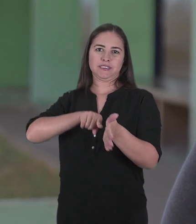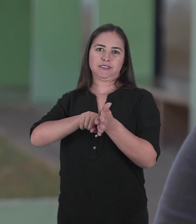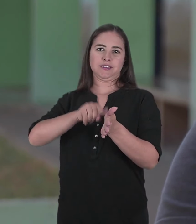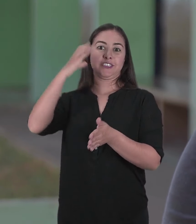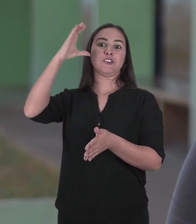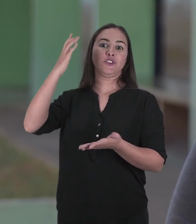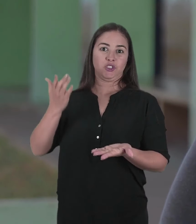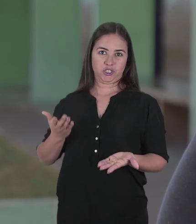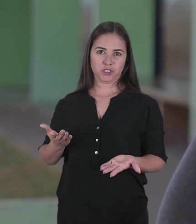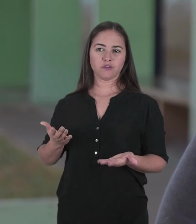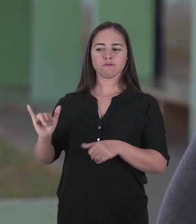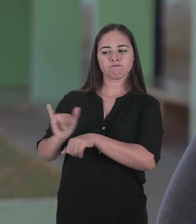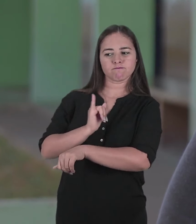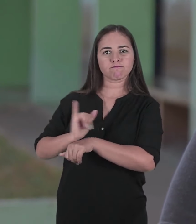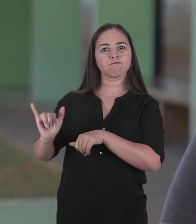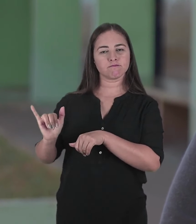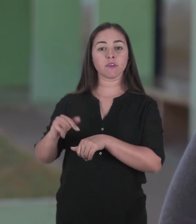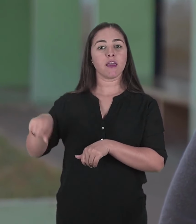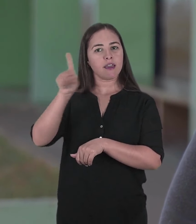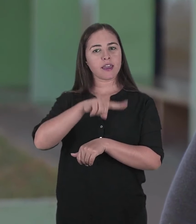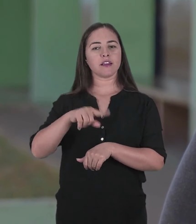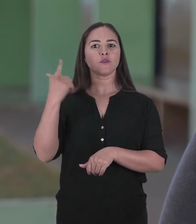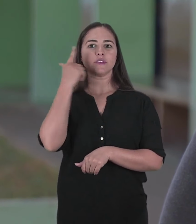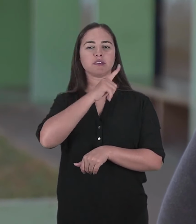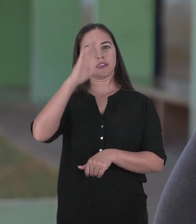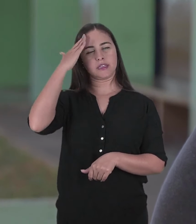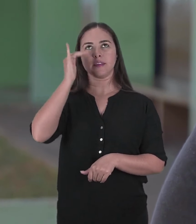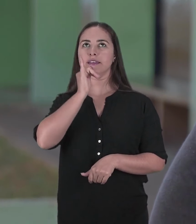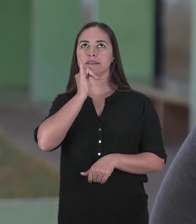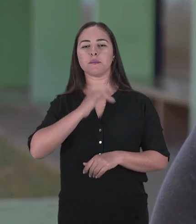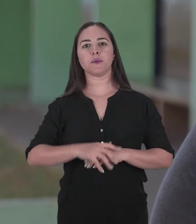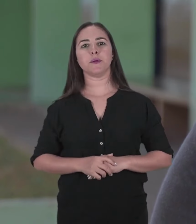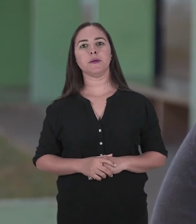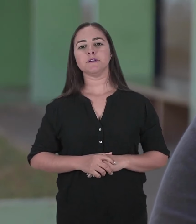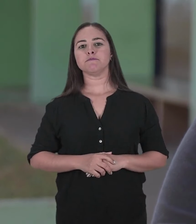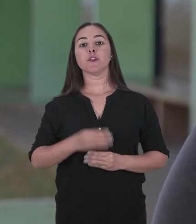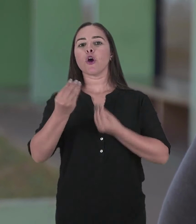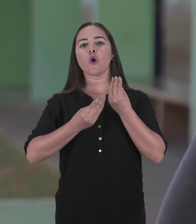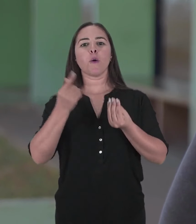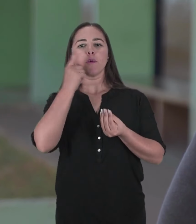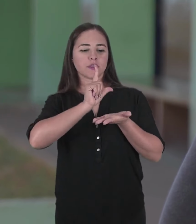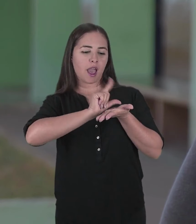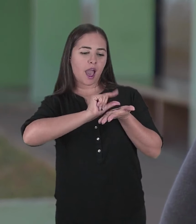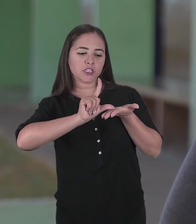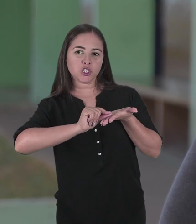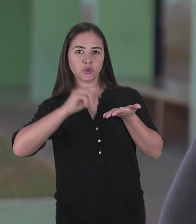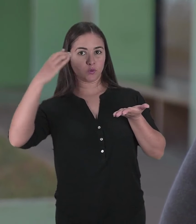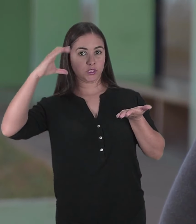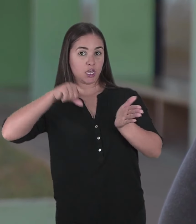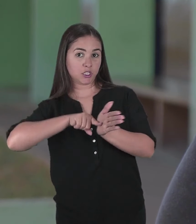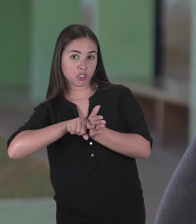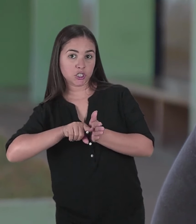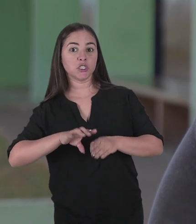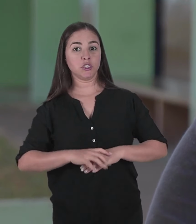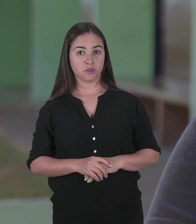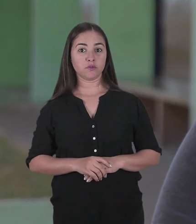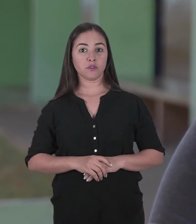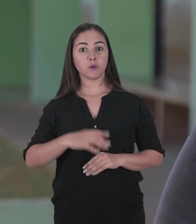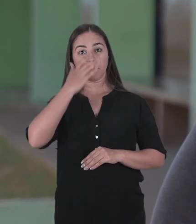né, o método científico. Então trazer para eles, por exemplo, como fazer um artigo científico,